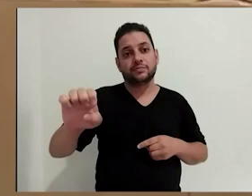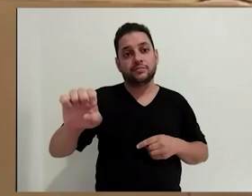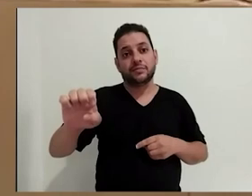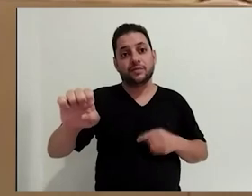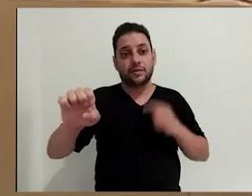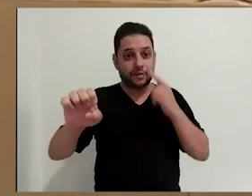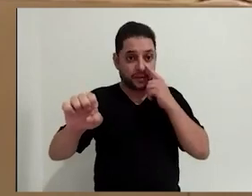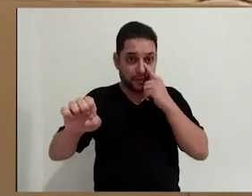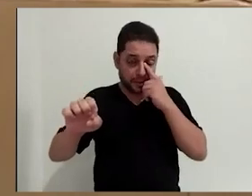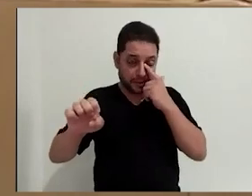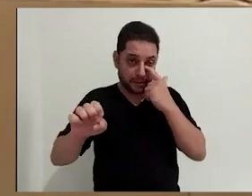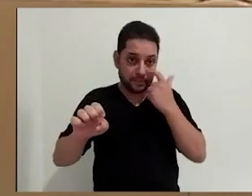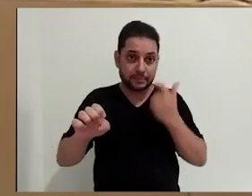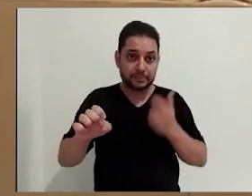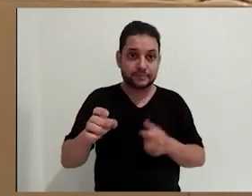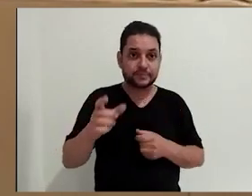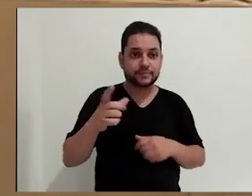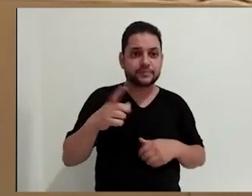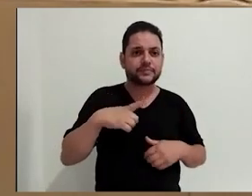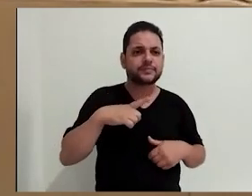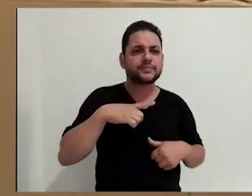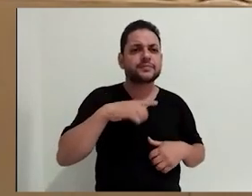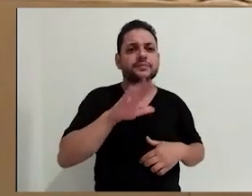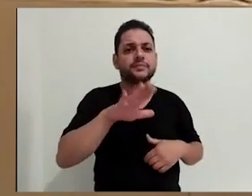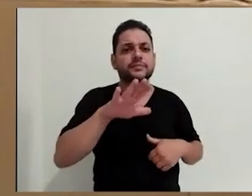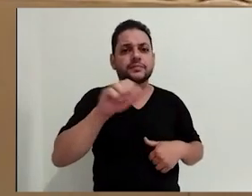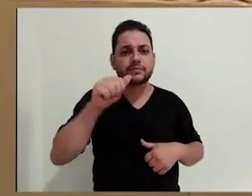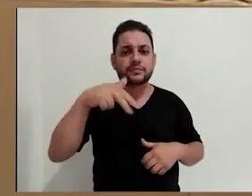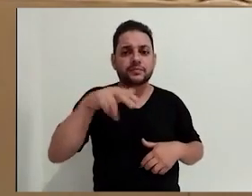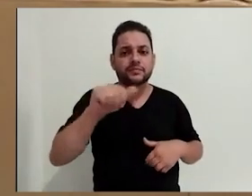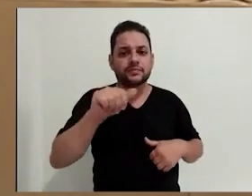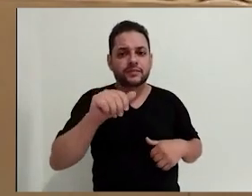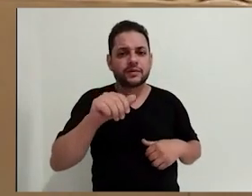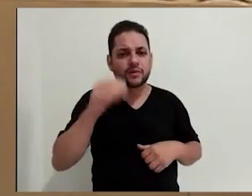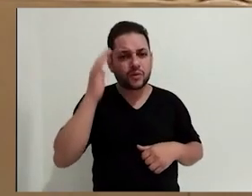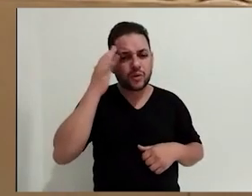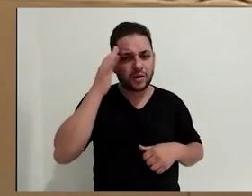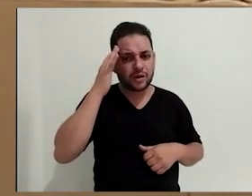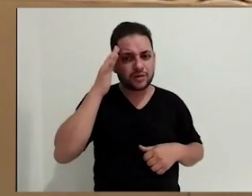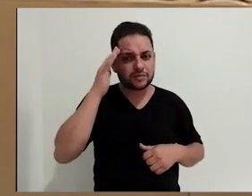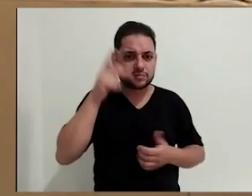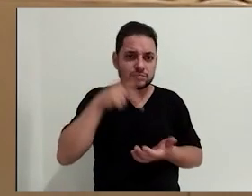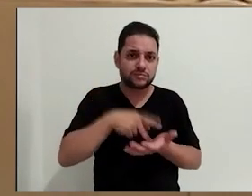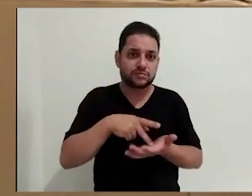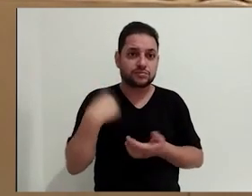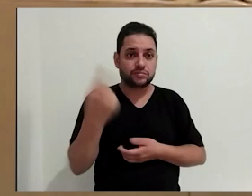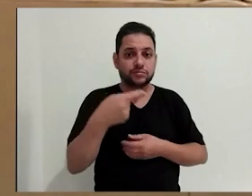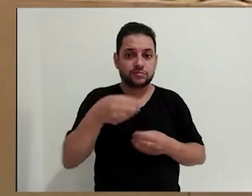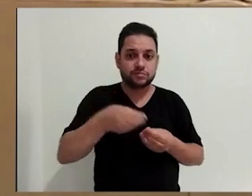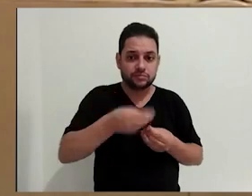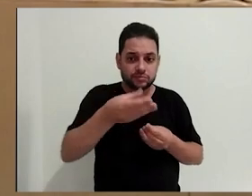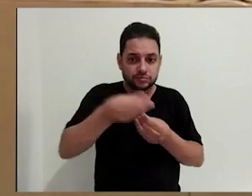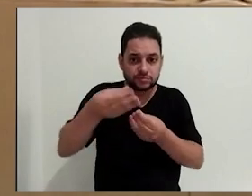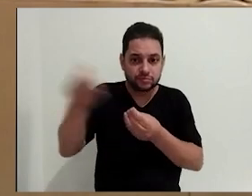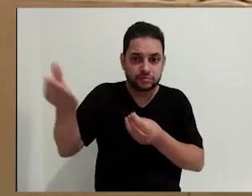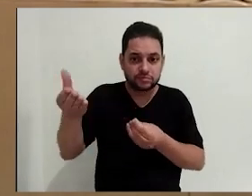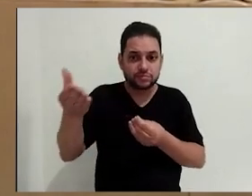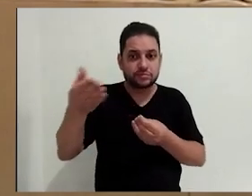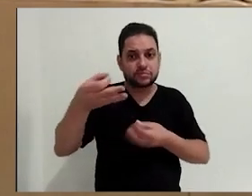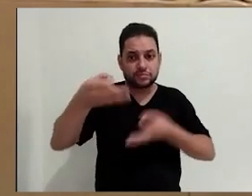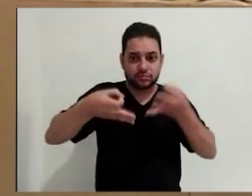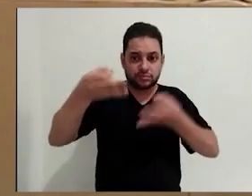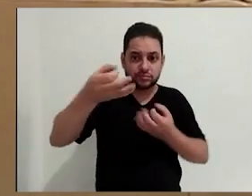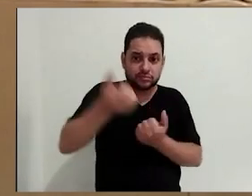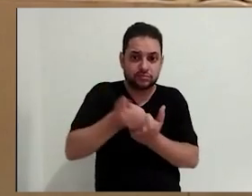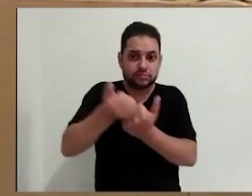projeto de mais para Ana frente. Clara, Claro. eu acho que, na verdade, da mesma forma que nós temos distribuição entre titular e substituto com cargo